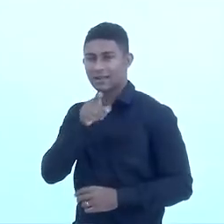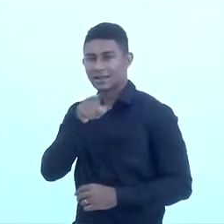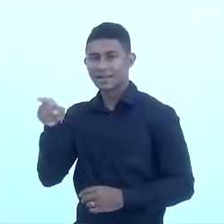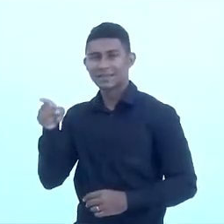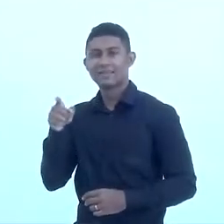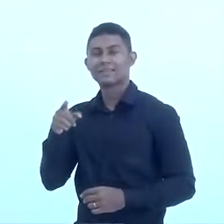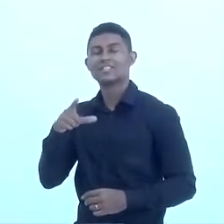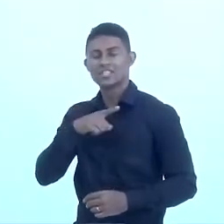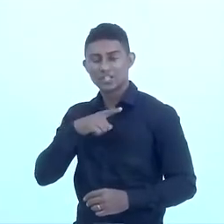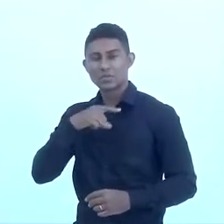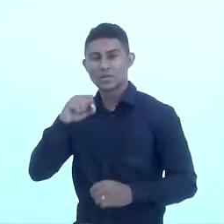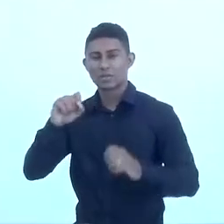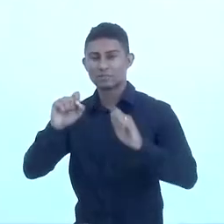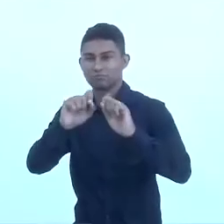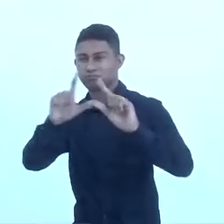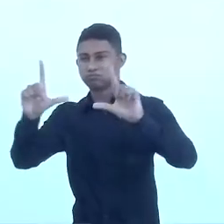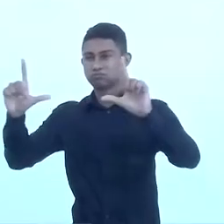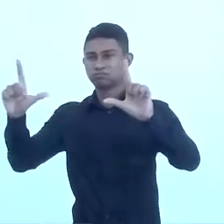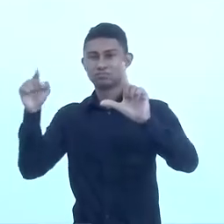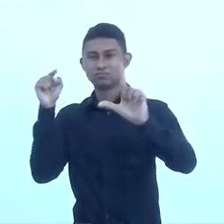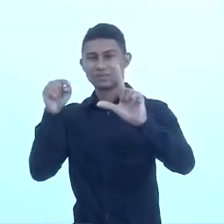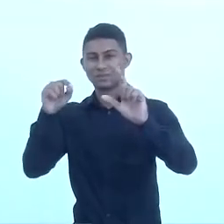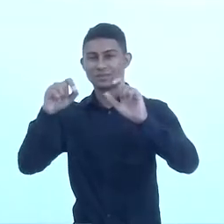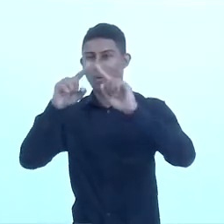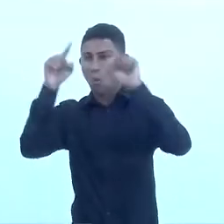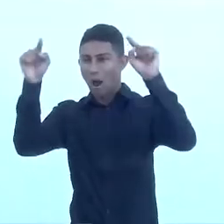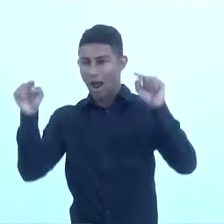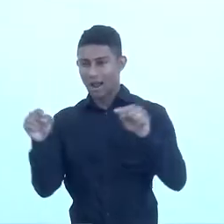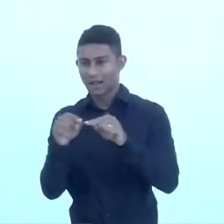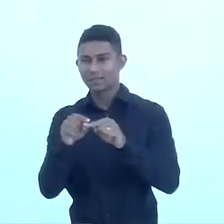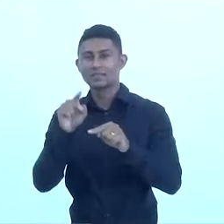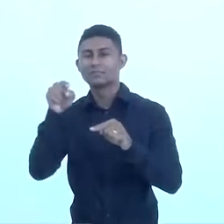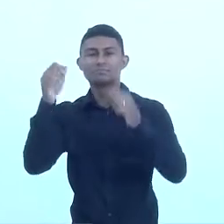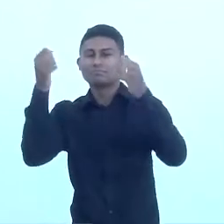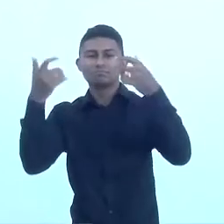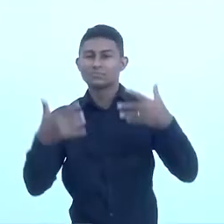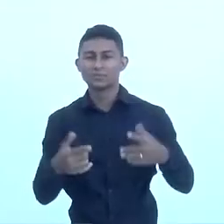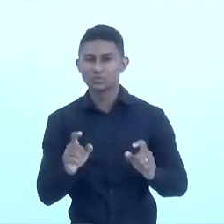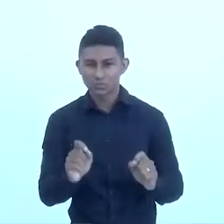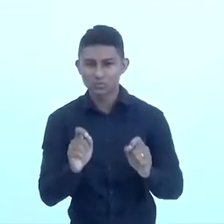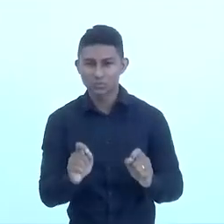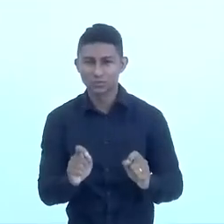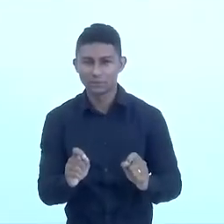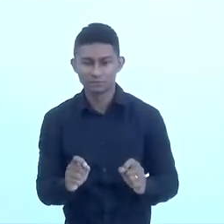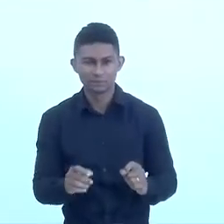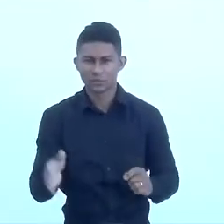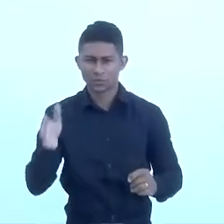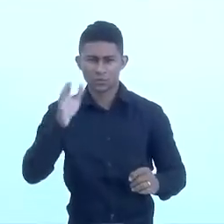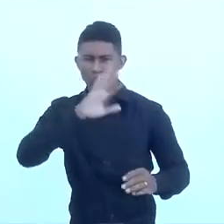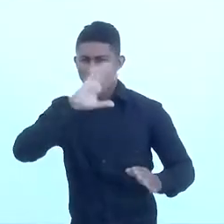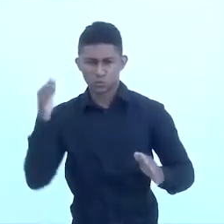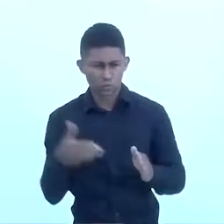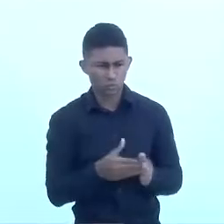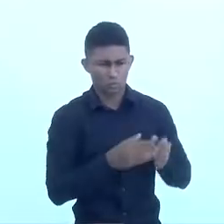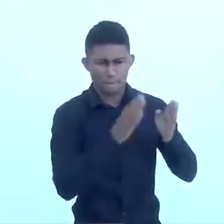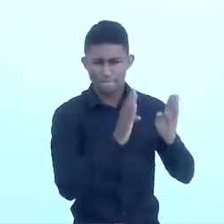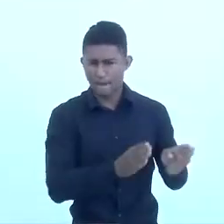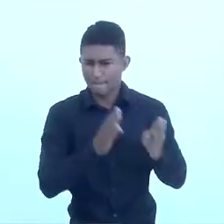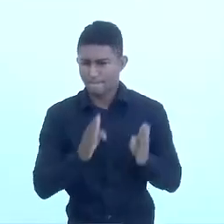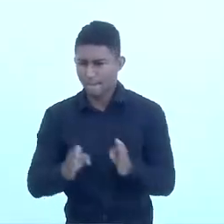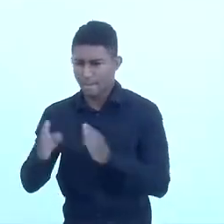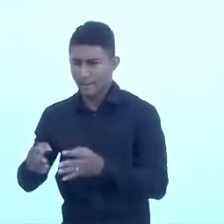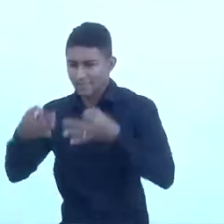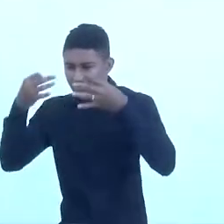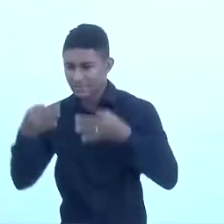era interessante também, que tinha lá num quadrinho da minha casa, é assim, cada coisa em seu lugar. Poupa tempo e